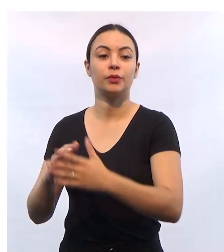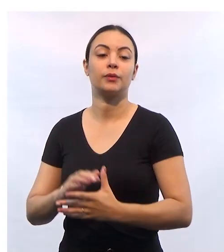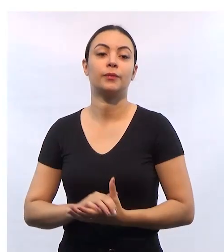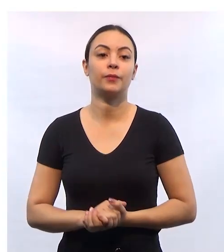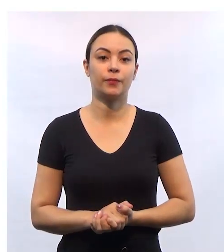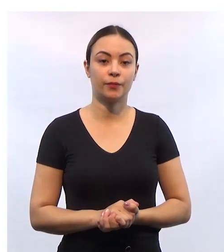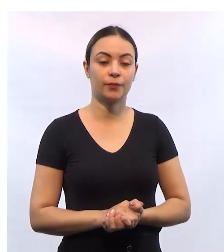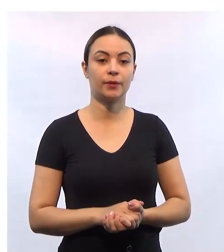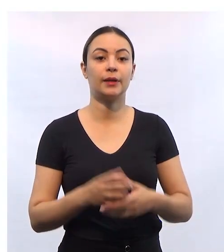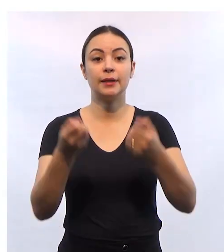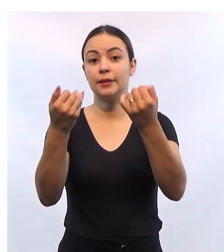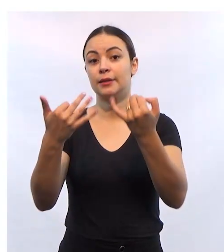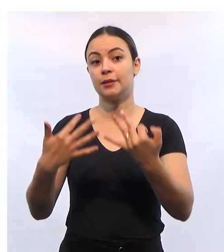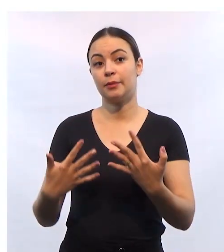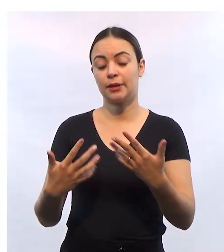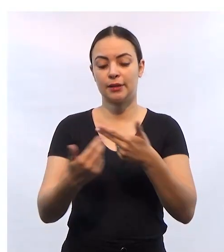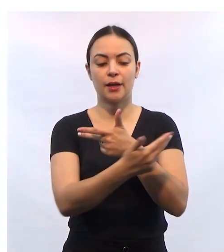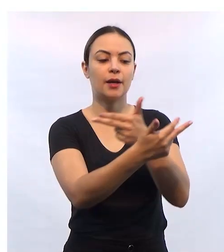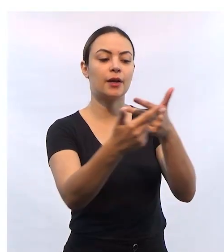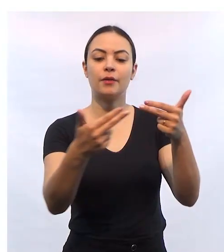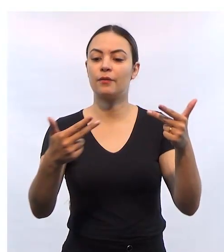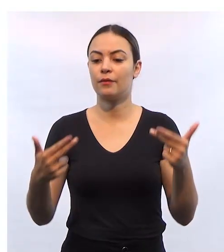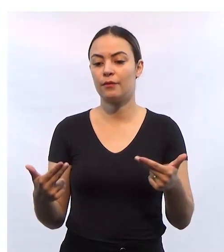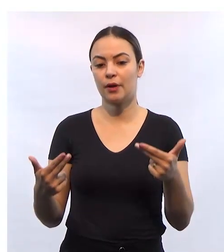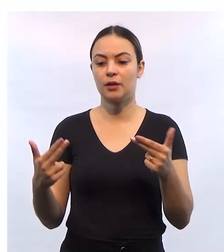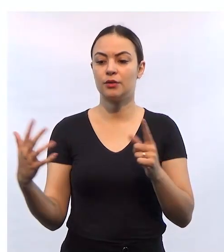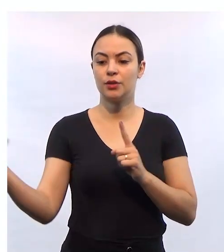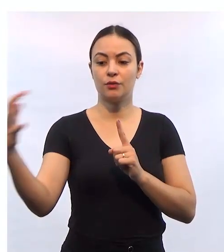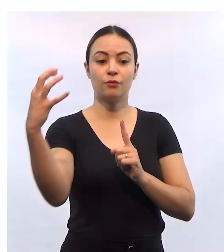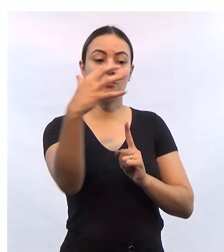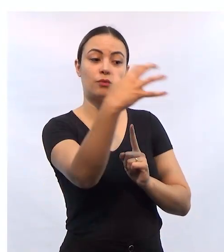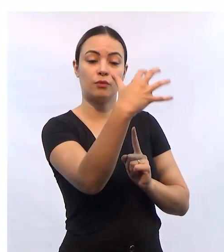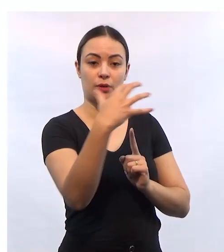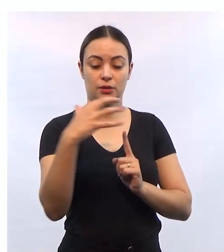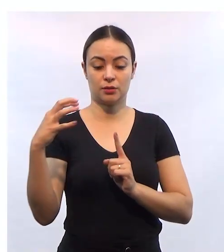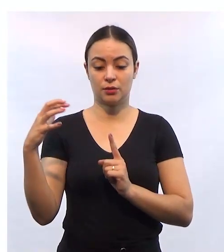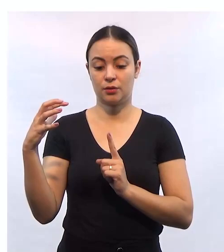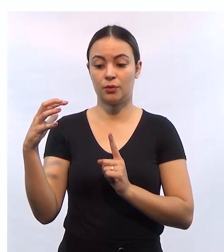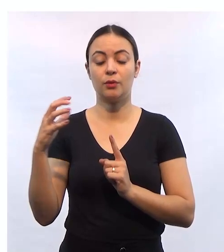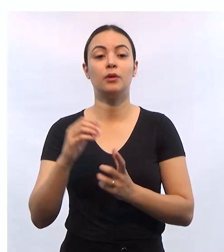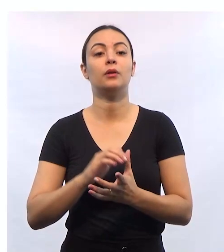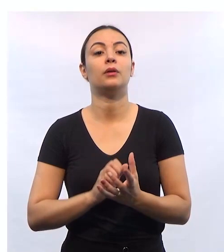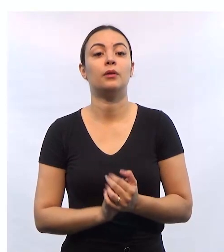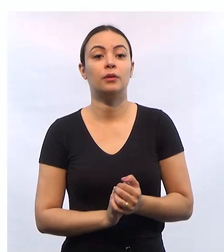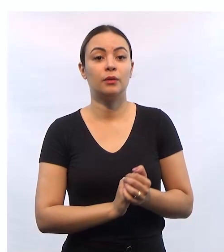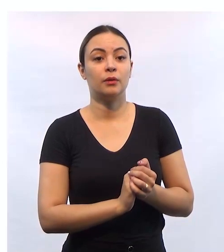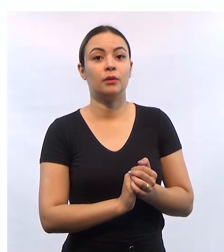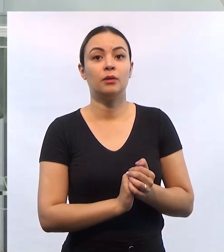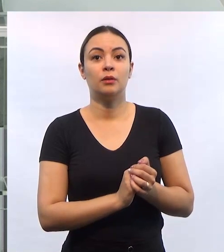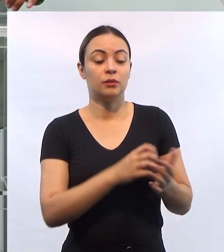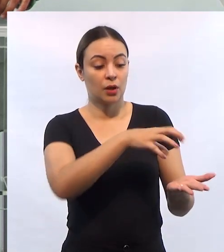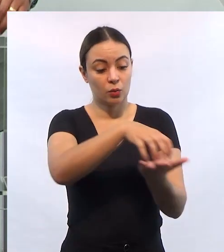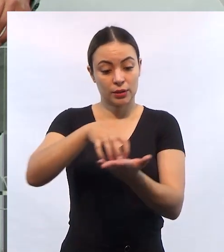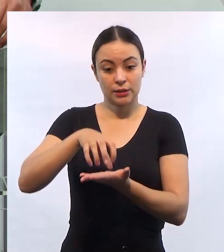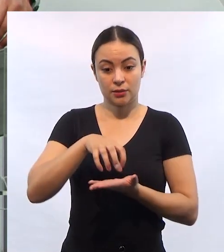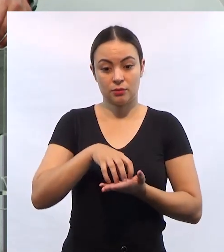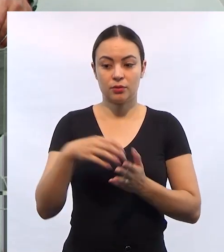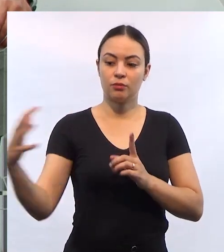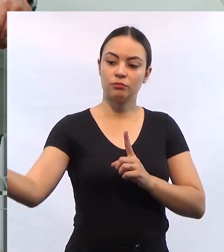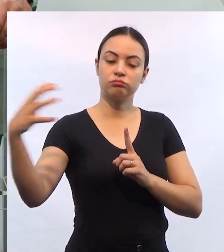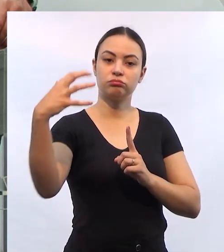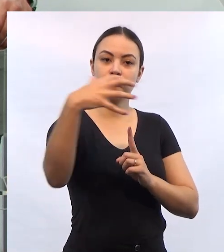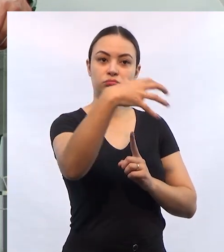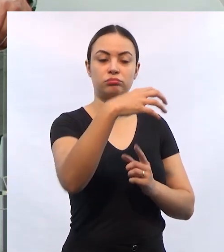série de fatores que influenciam e afetam a organização. Inclusive, falamos disso na teoria